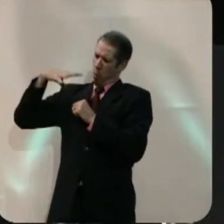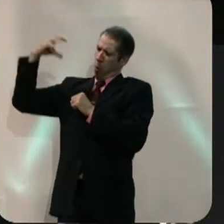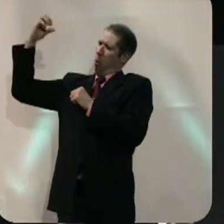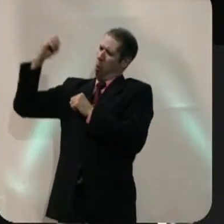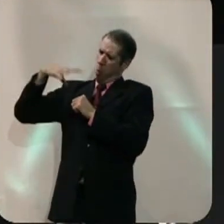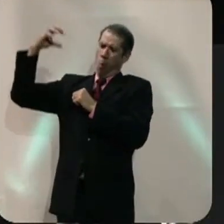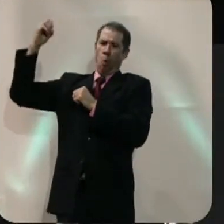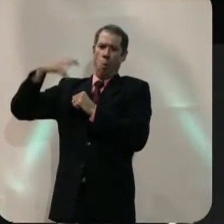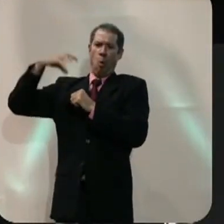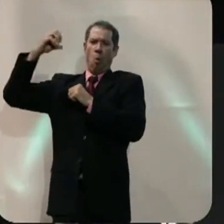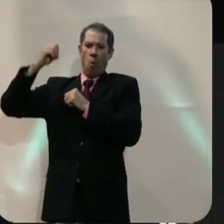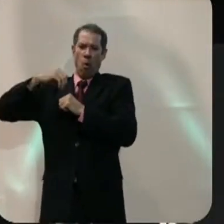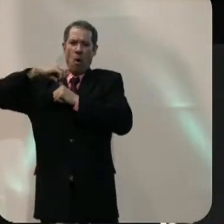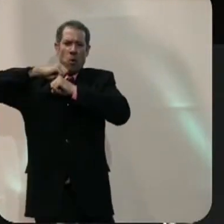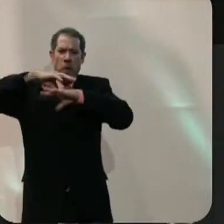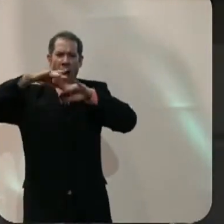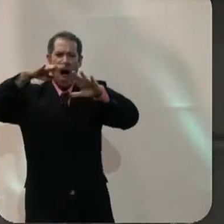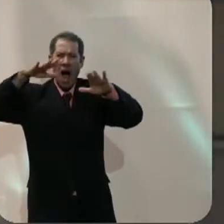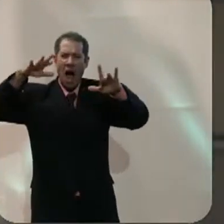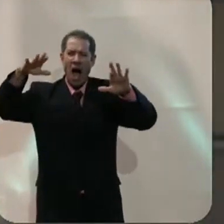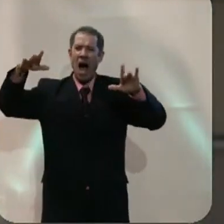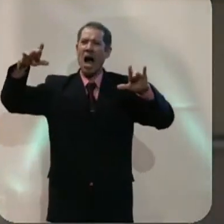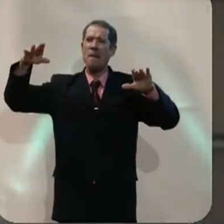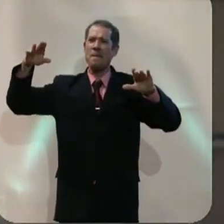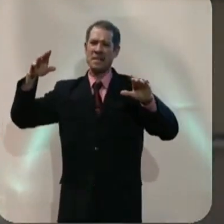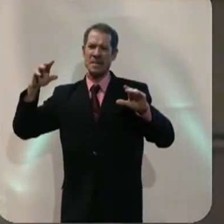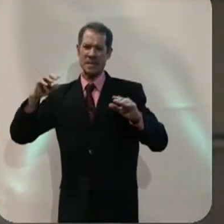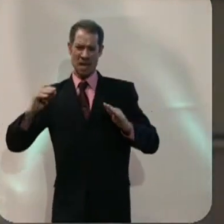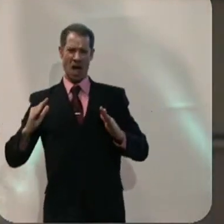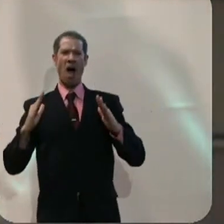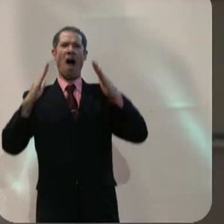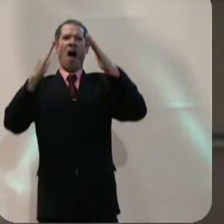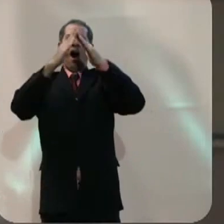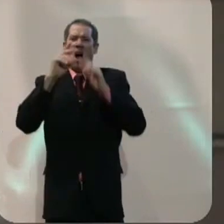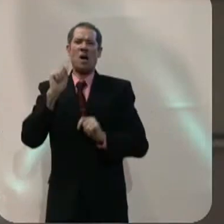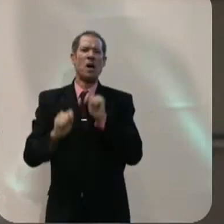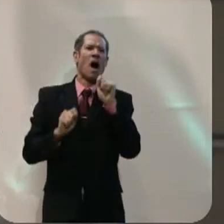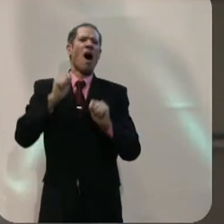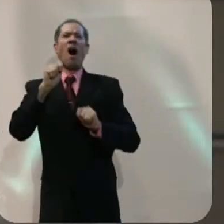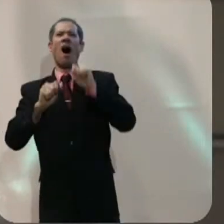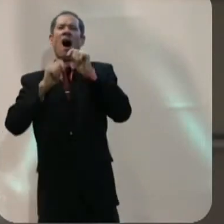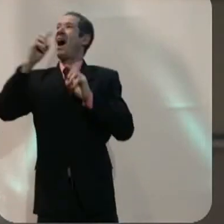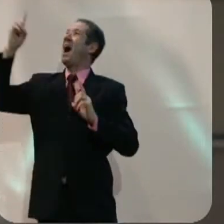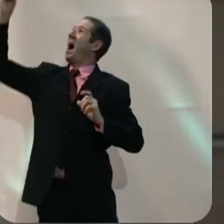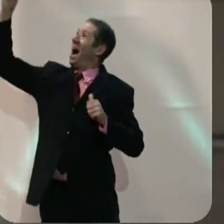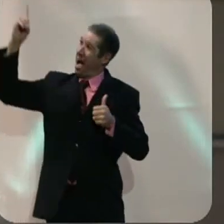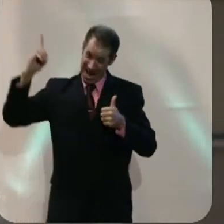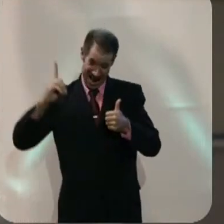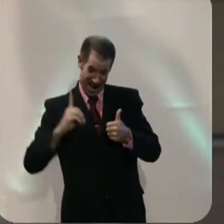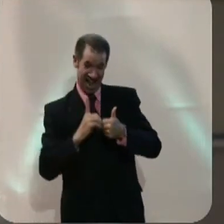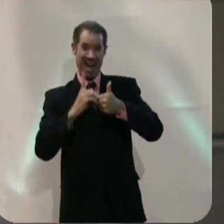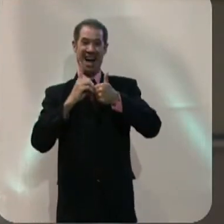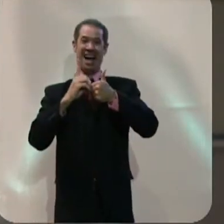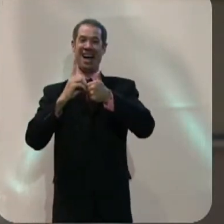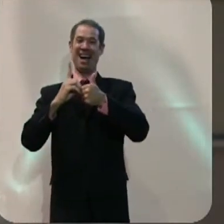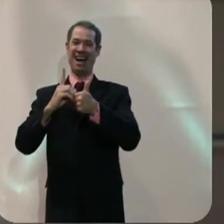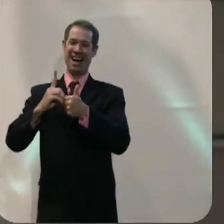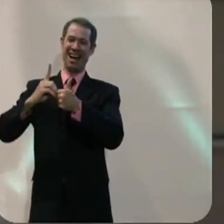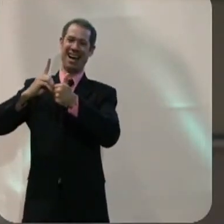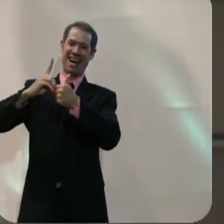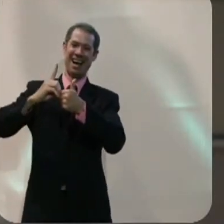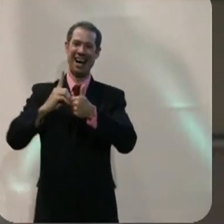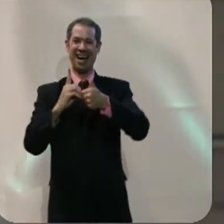Traz luz para as sombras, escala as montanhas pra me